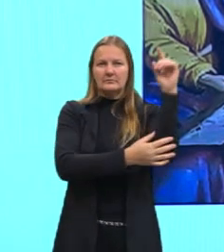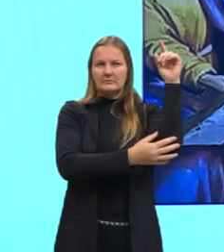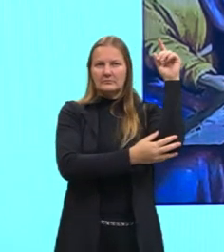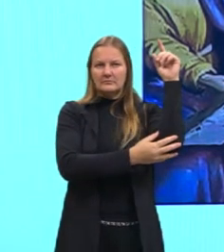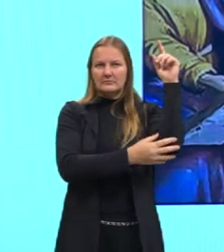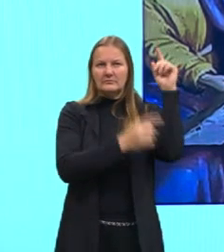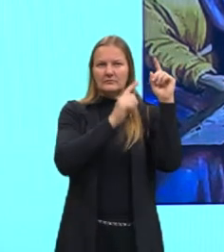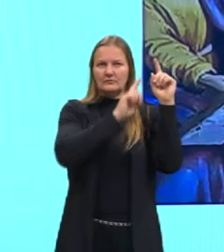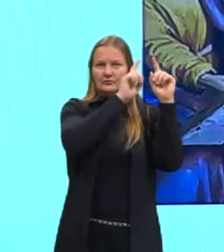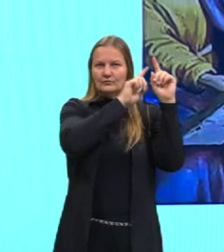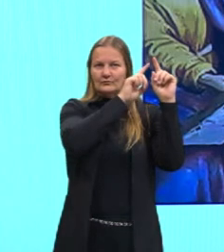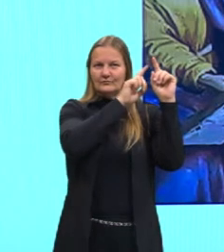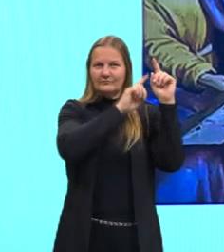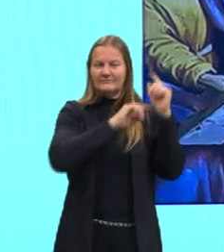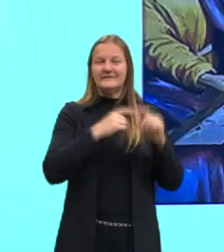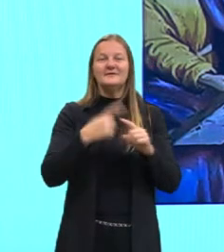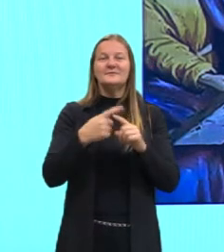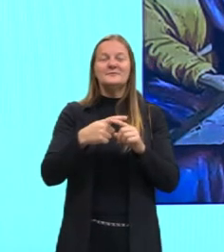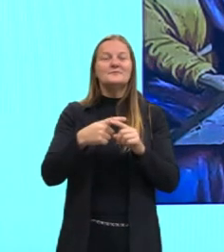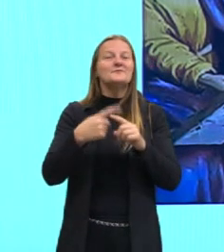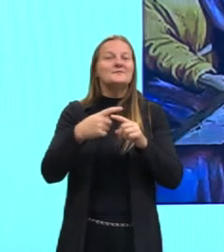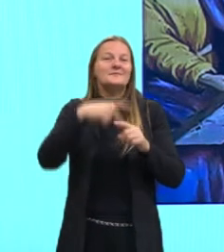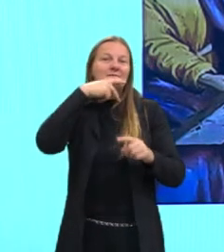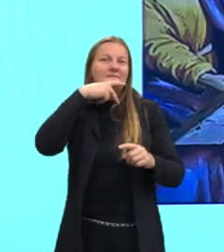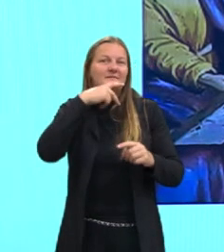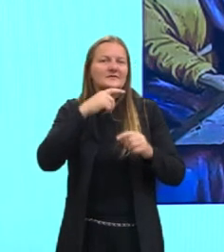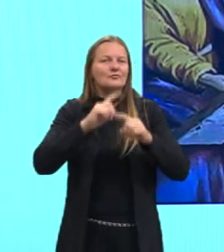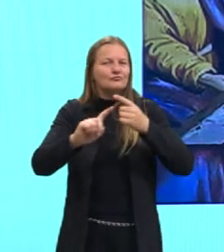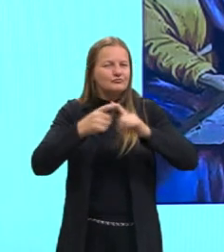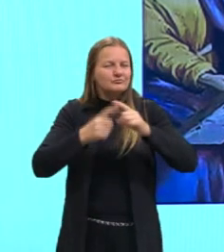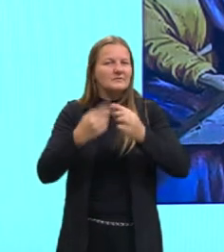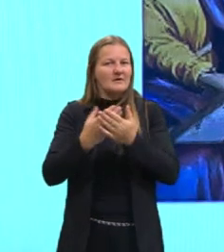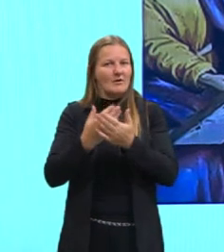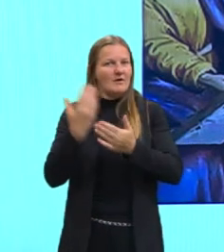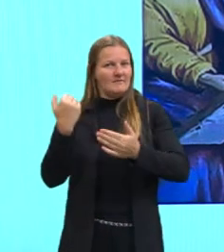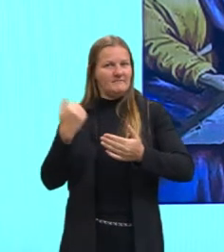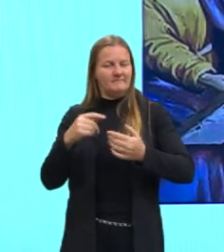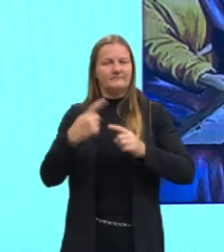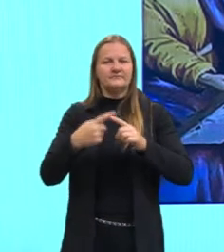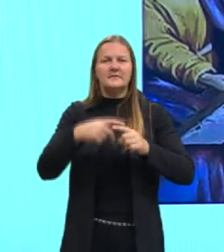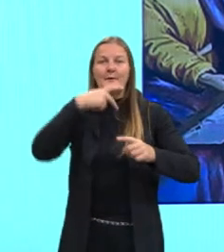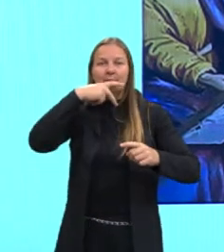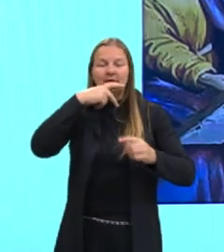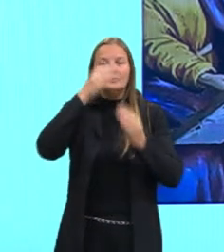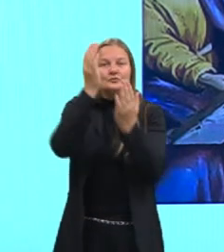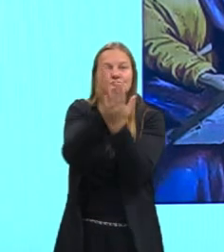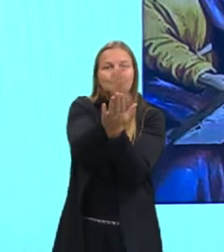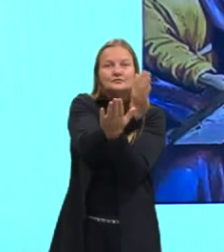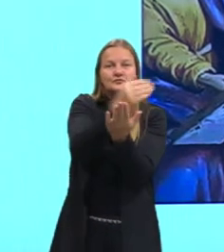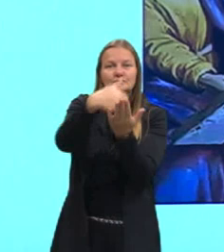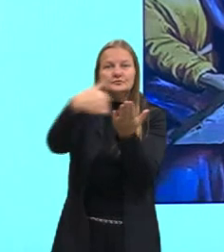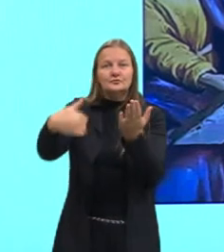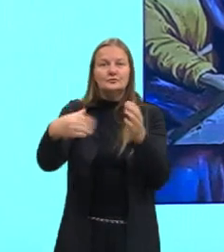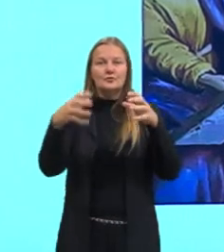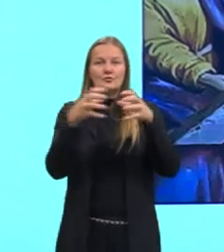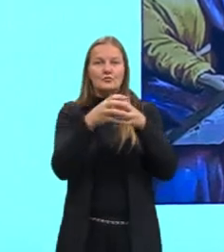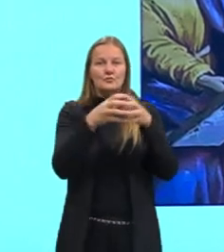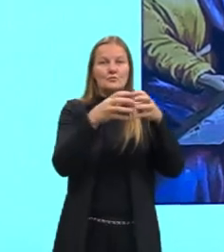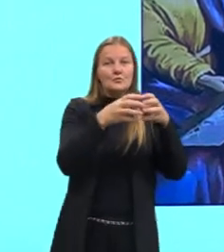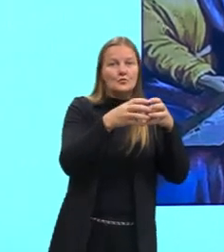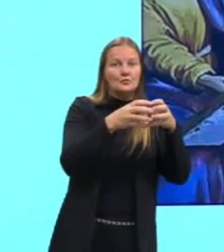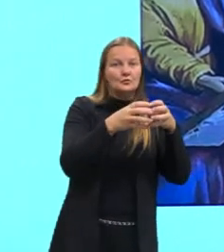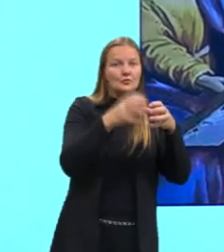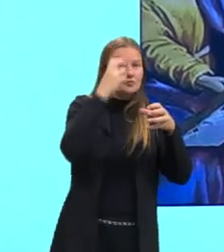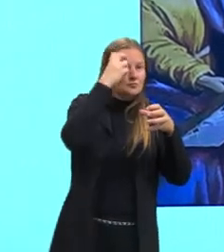para cima como a gente sabe o Platão a sala anterior ou Platão dividiu o mundo conhecimento em Dois Mundos